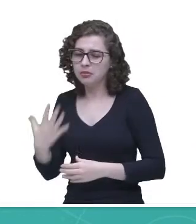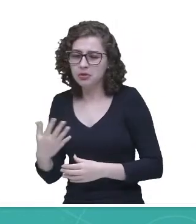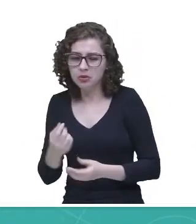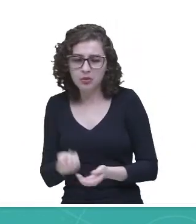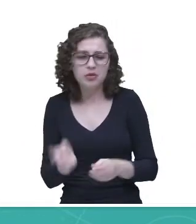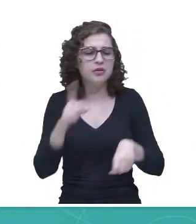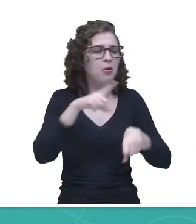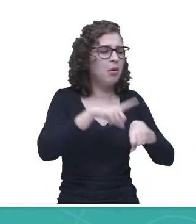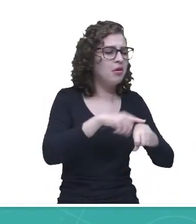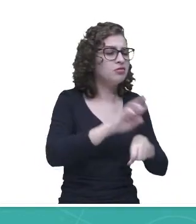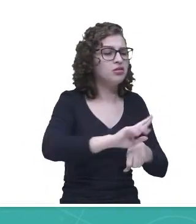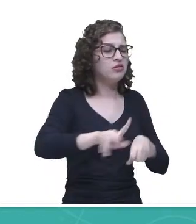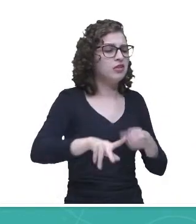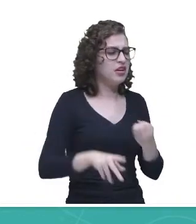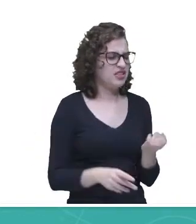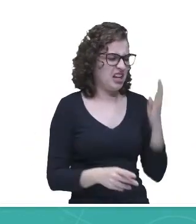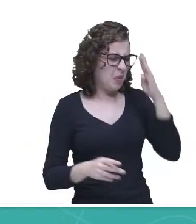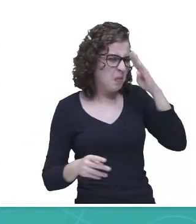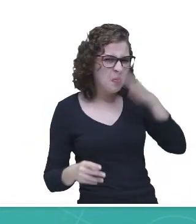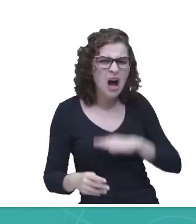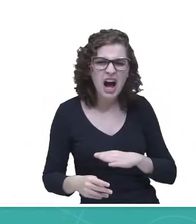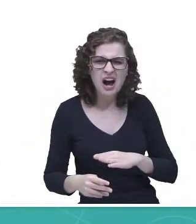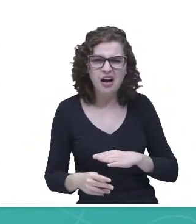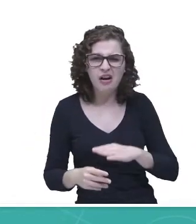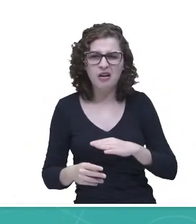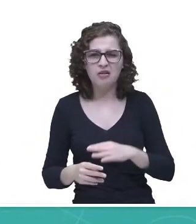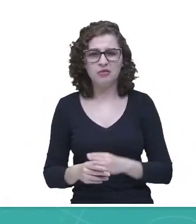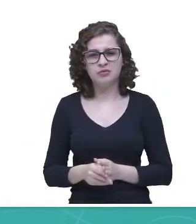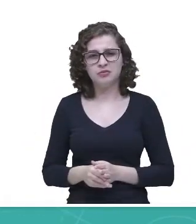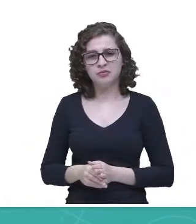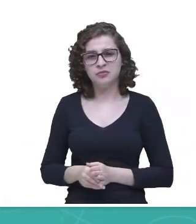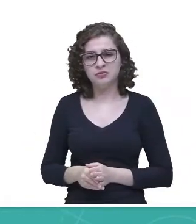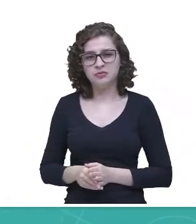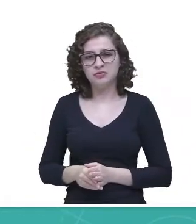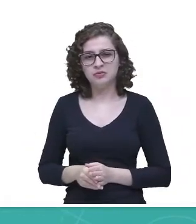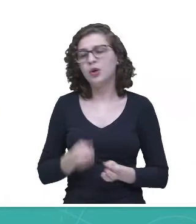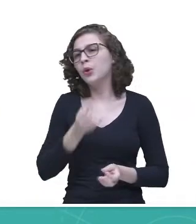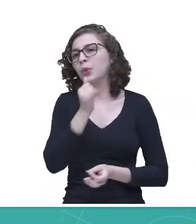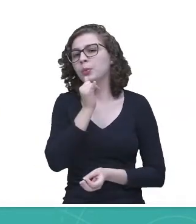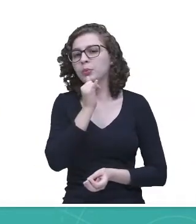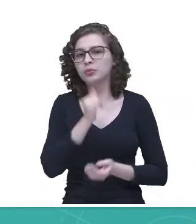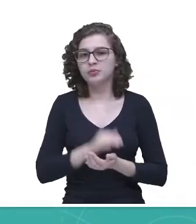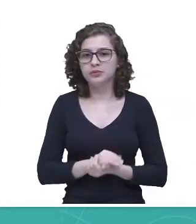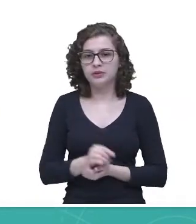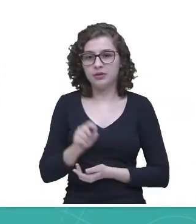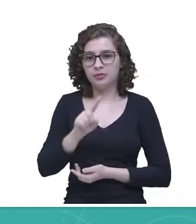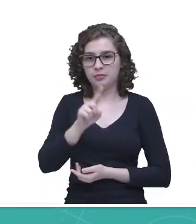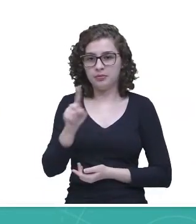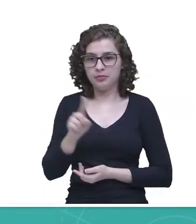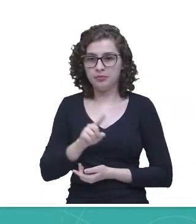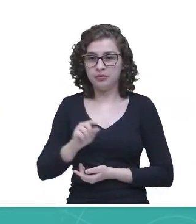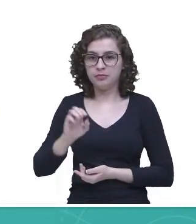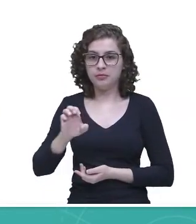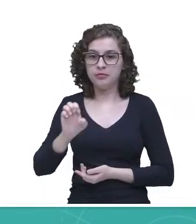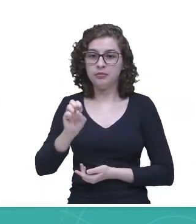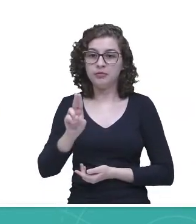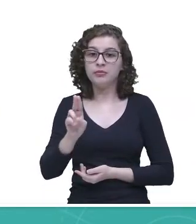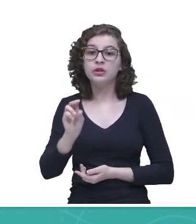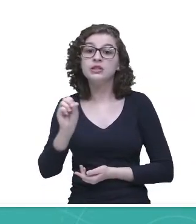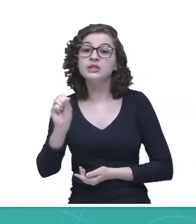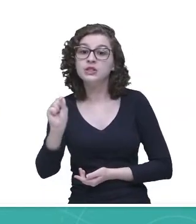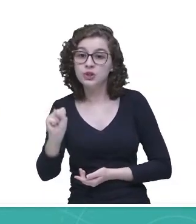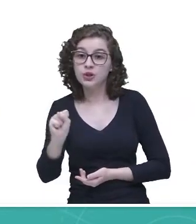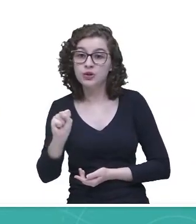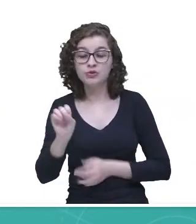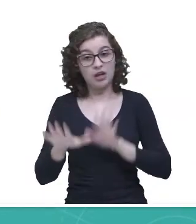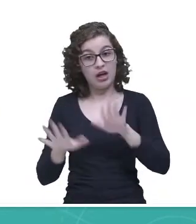eles encarnam características negativas. Vamos pegar o exemplo do Zeus. O Zeus, ele é benevolente em